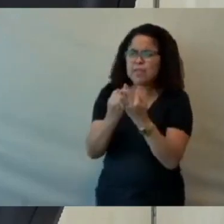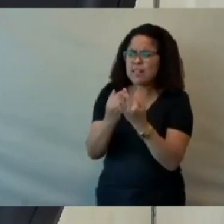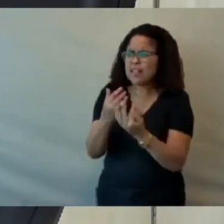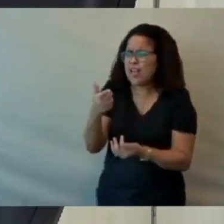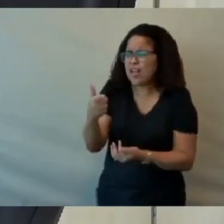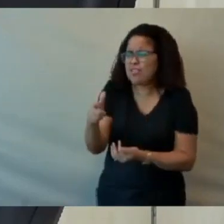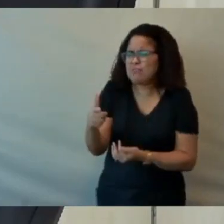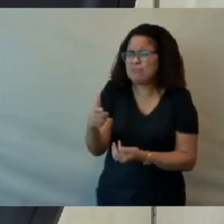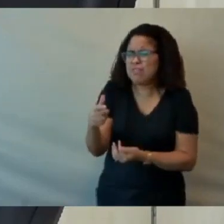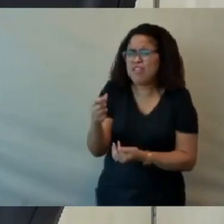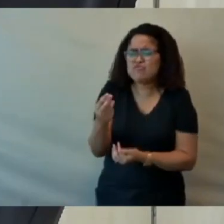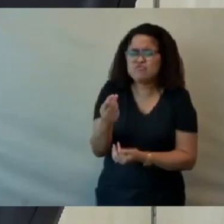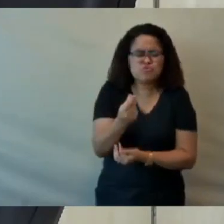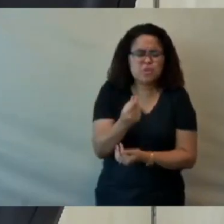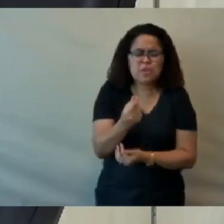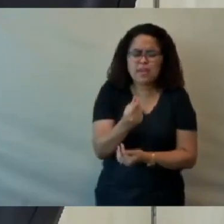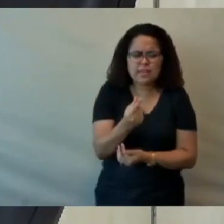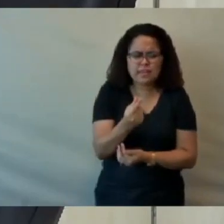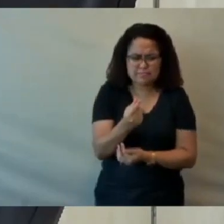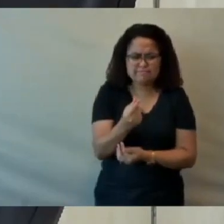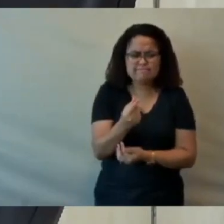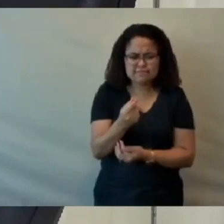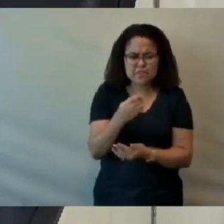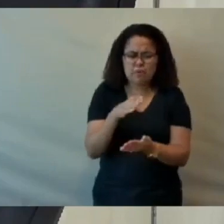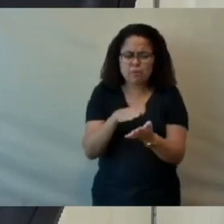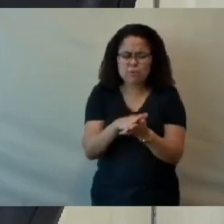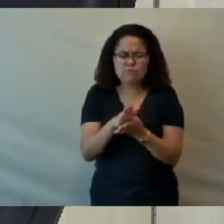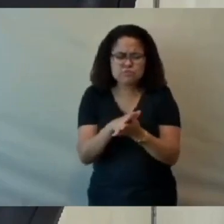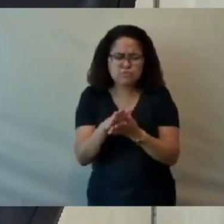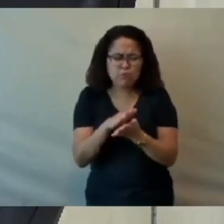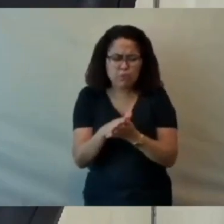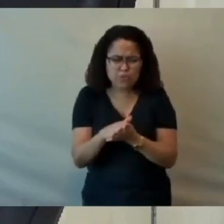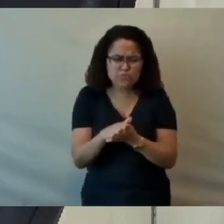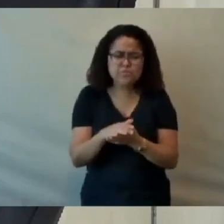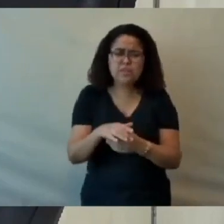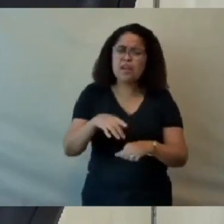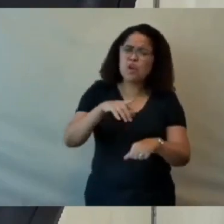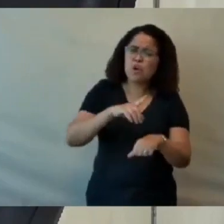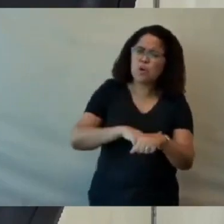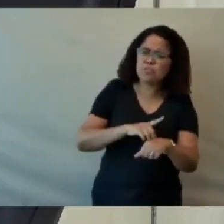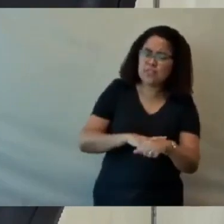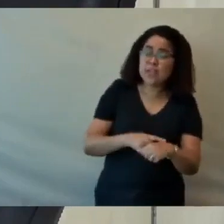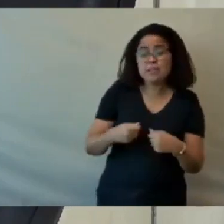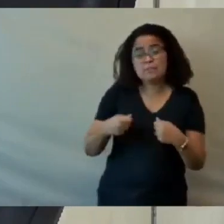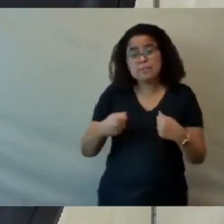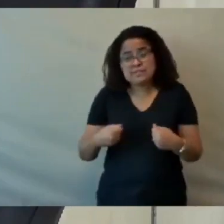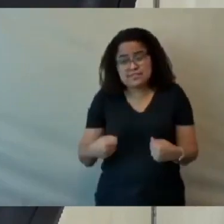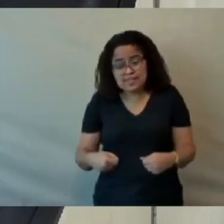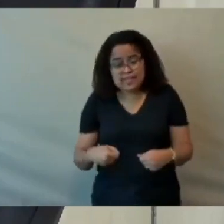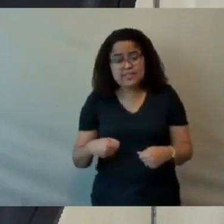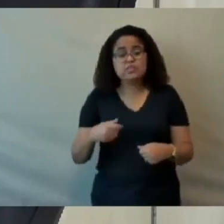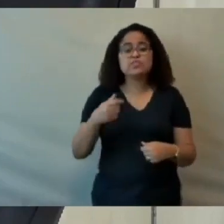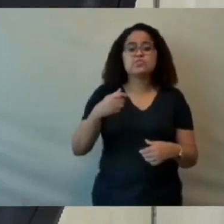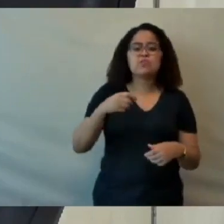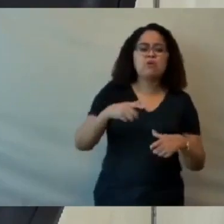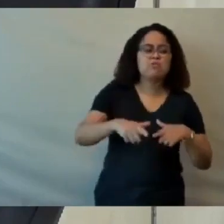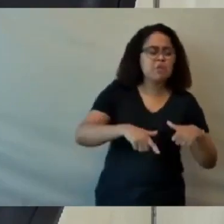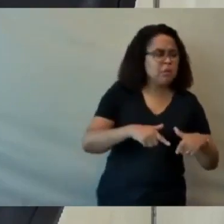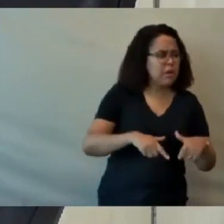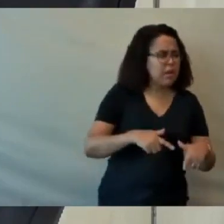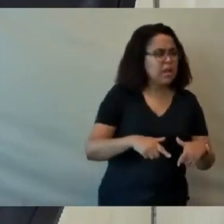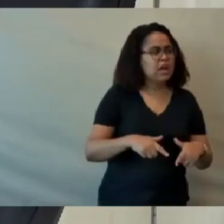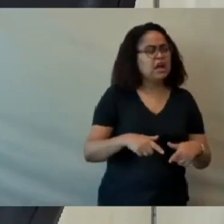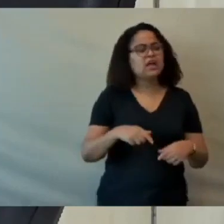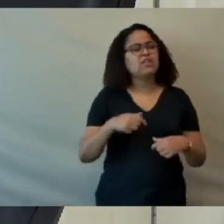com o que o idoso precisa, mas também é a questão do tempo, precisam trabalhar, têm suas famílias, seus filhos pequenos também e não têm esse